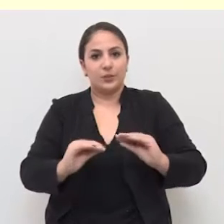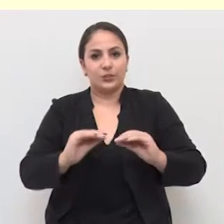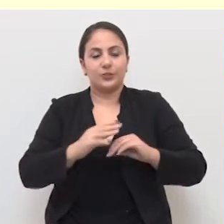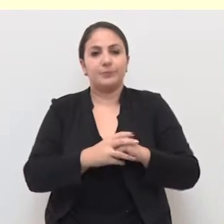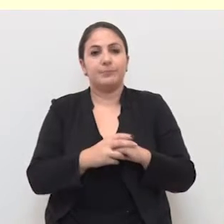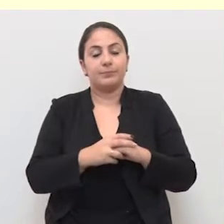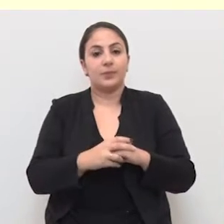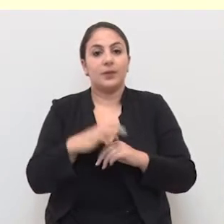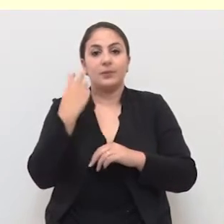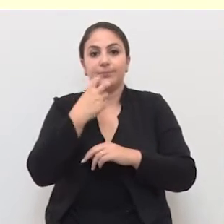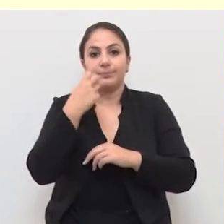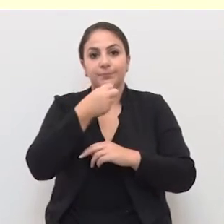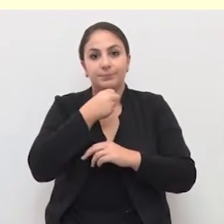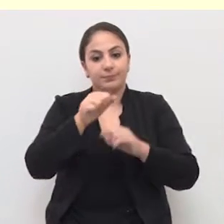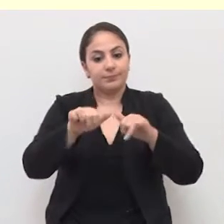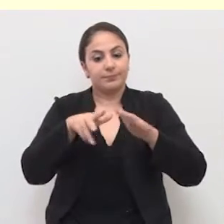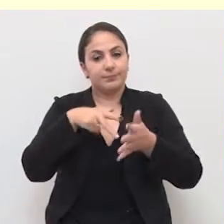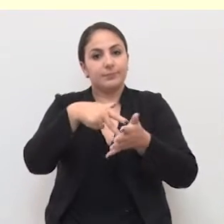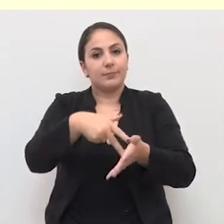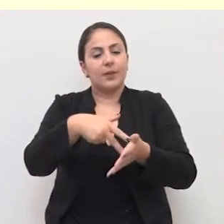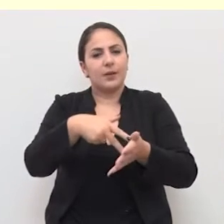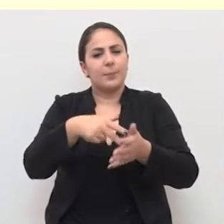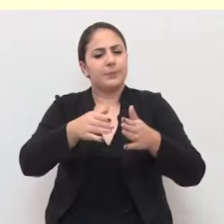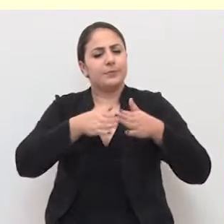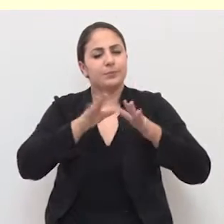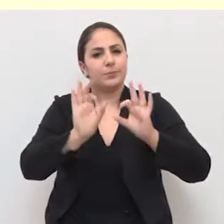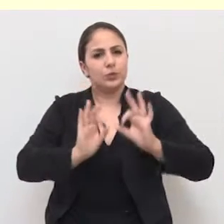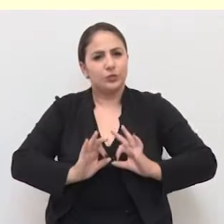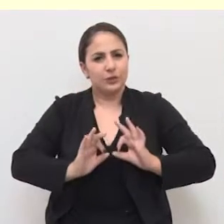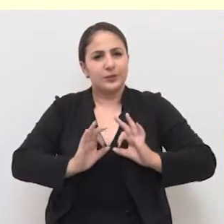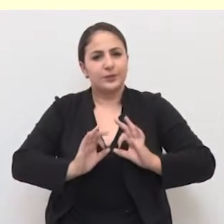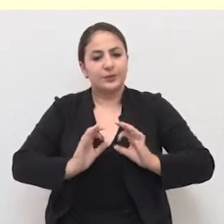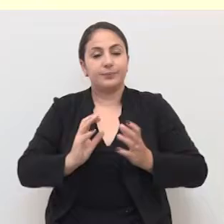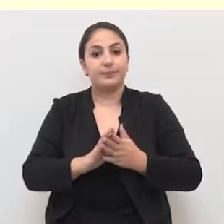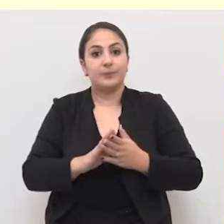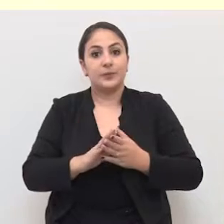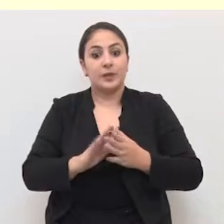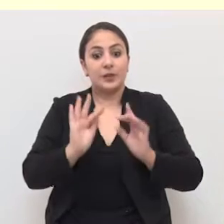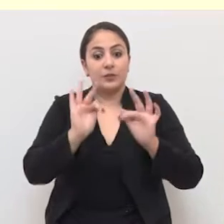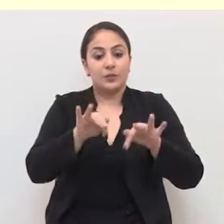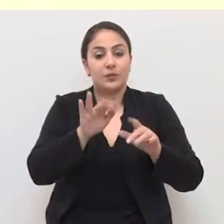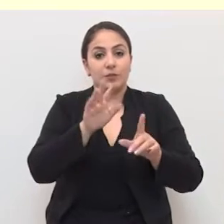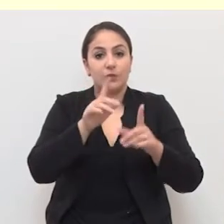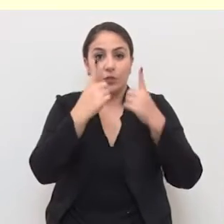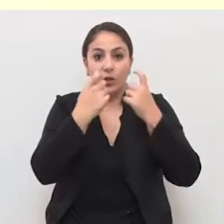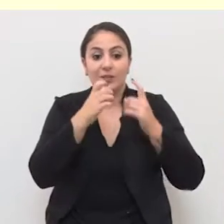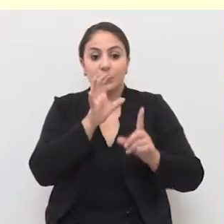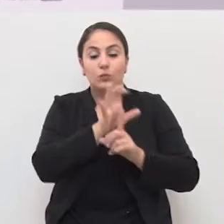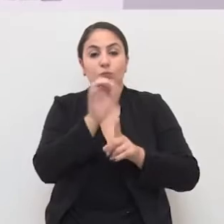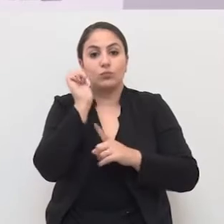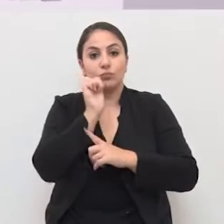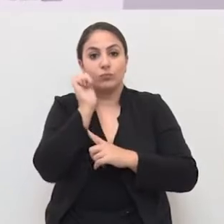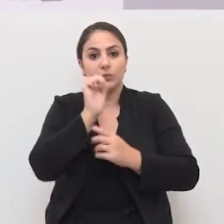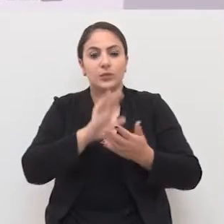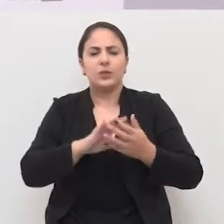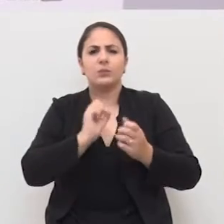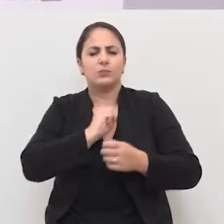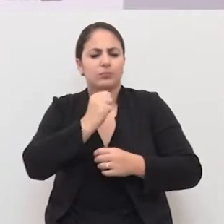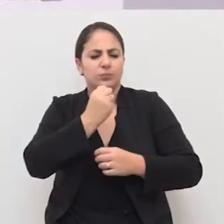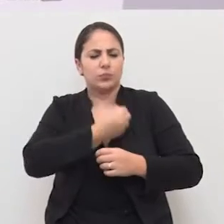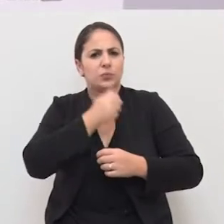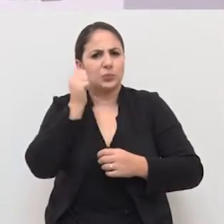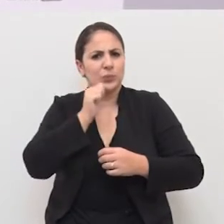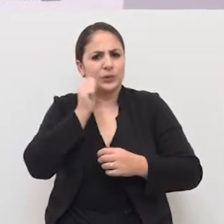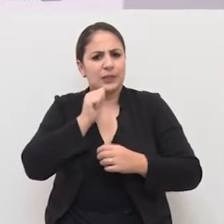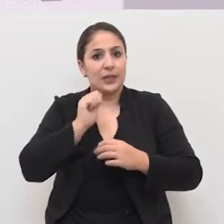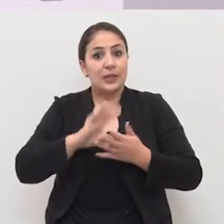Boa noite. Orador do Grande Expediente defende projeto de combate à violência contra a mulher. Grande número de mulheres